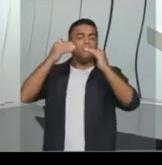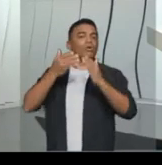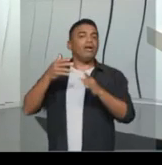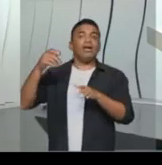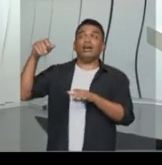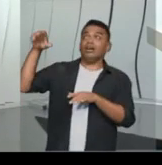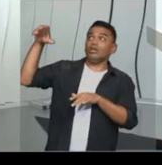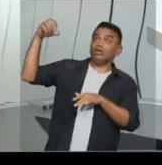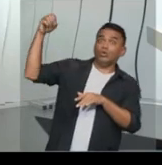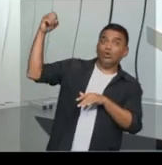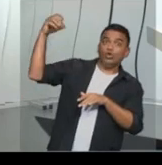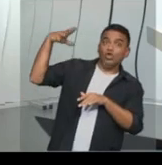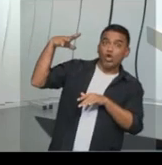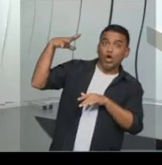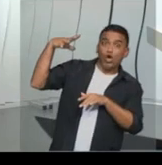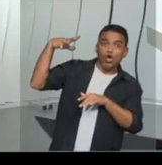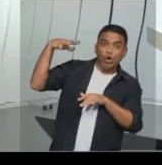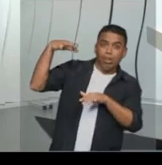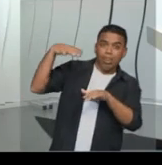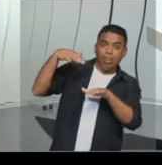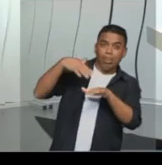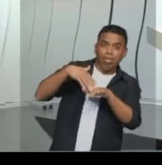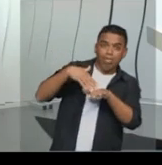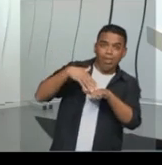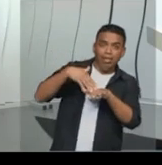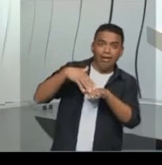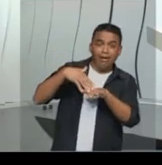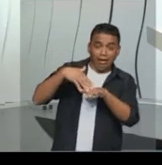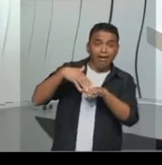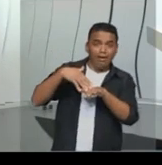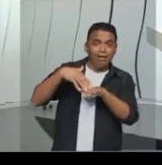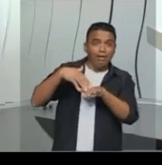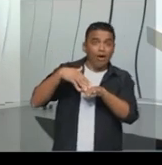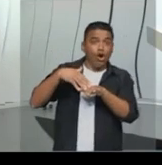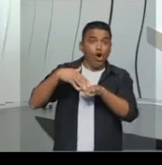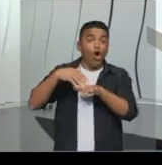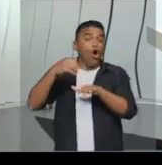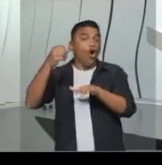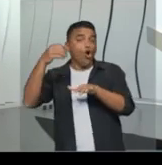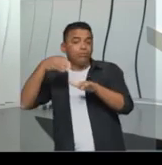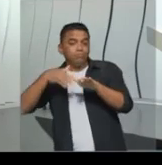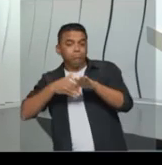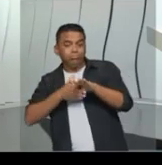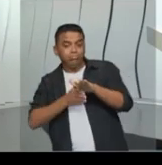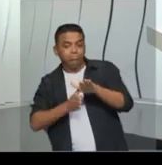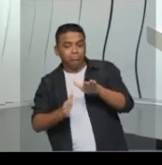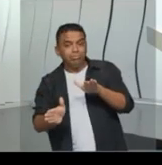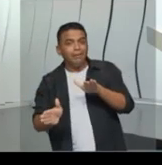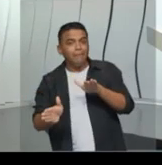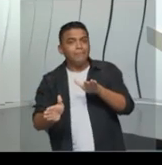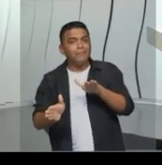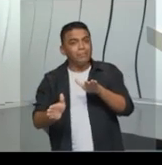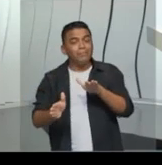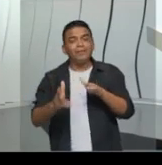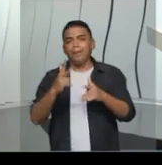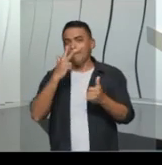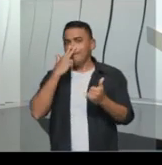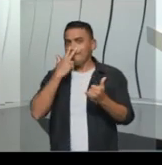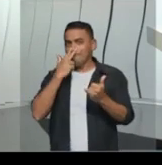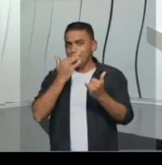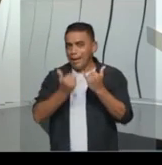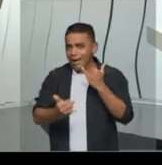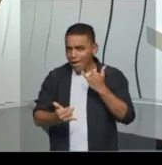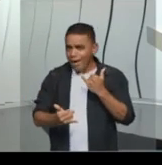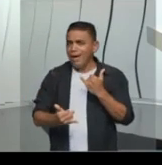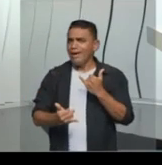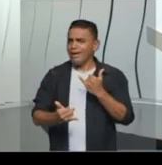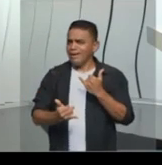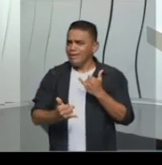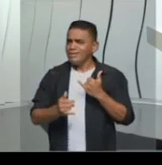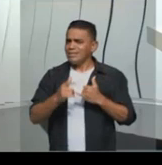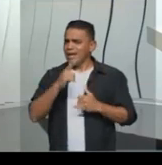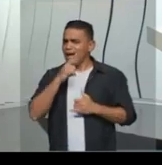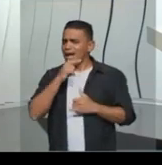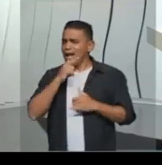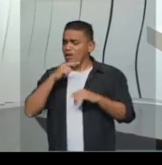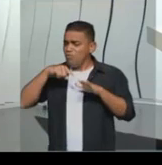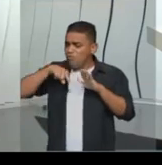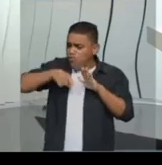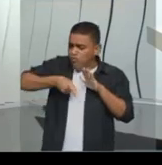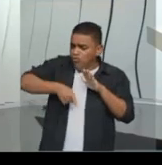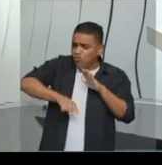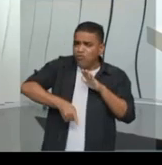inicial. Um raio refletido, outro raio refletido, parecem, na hora que a gente